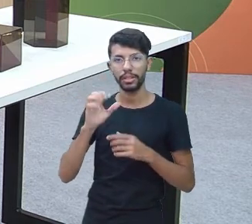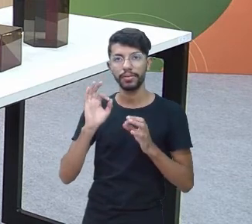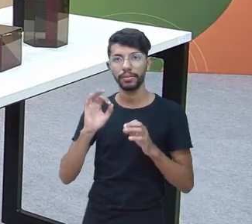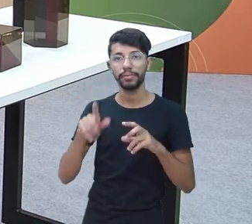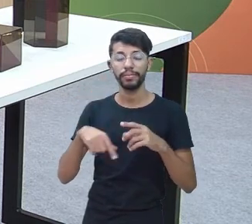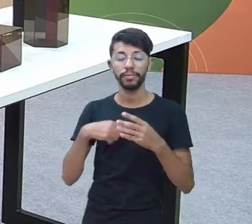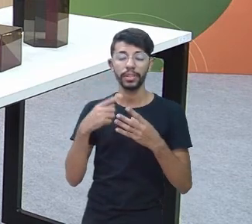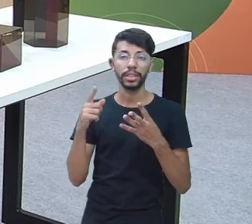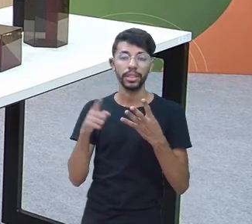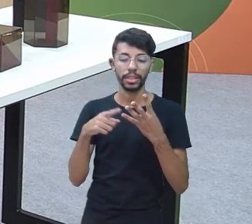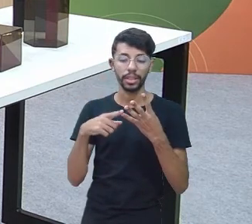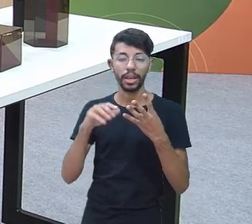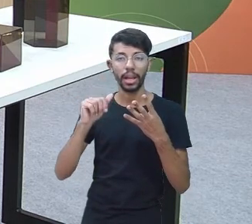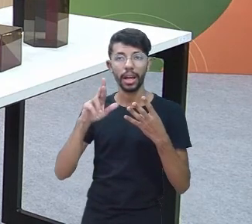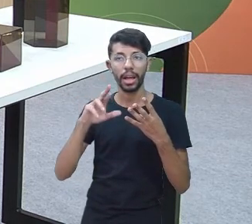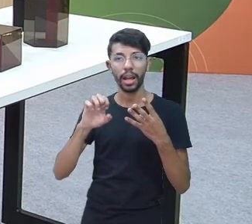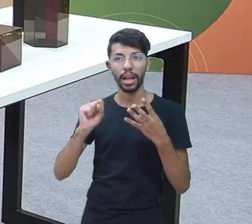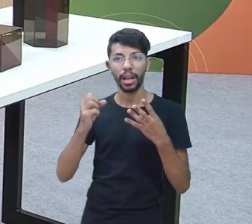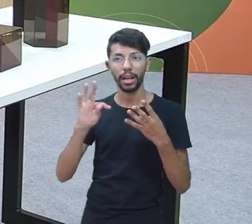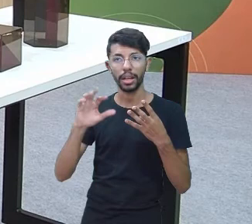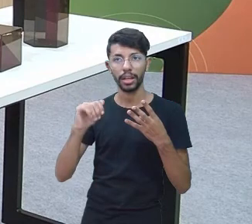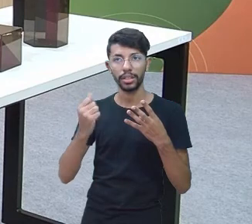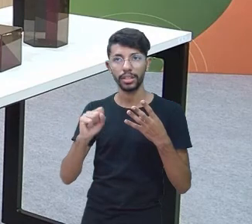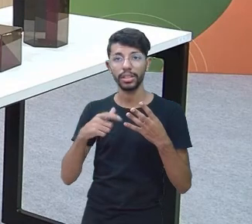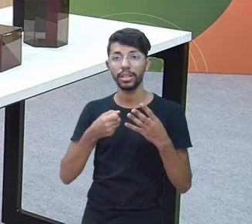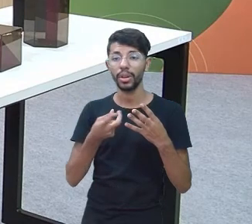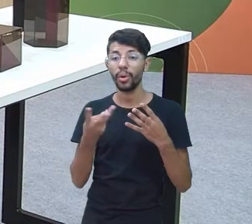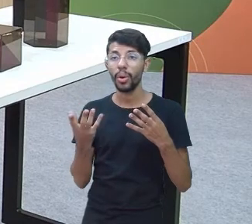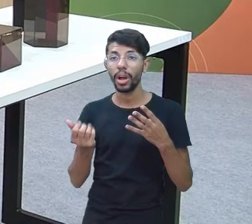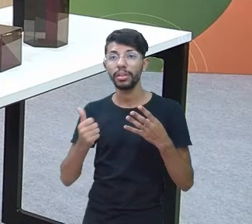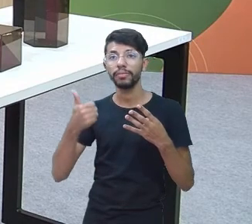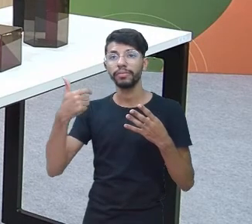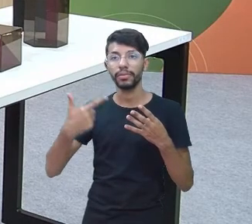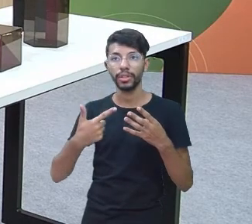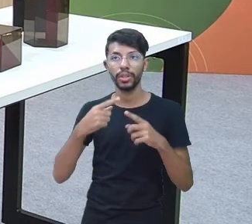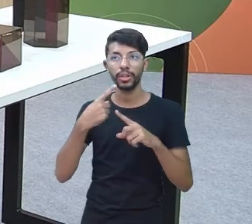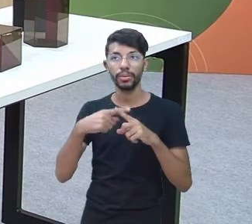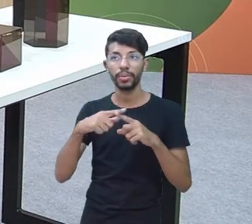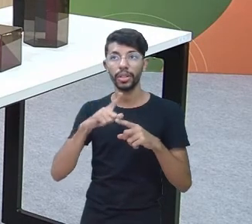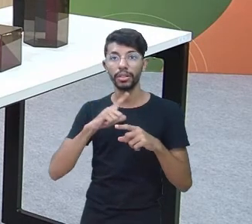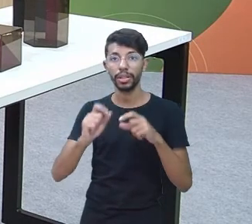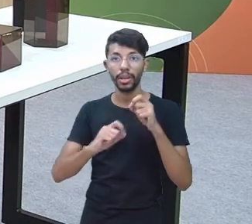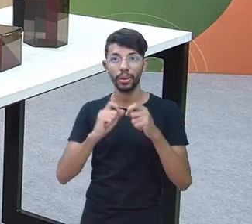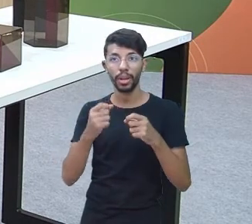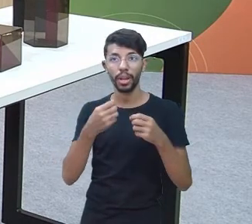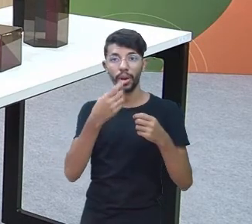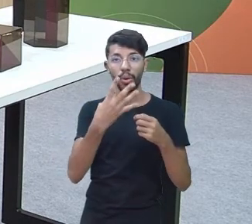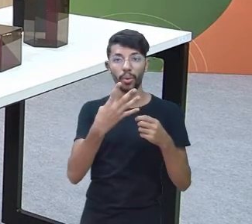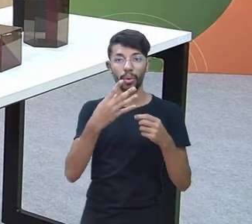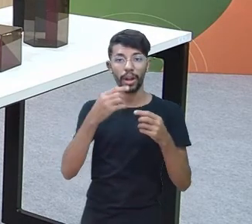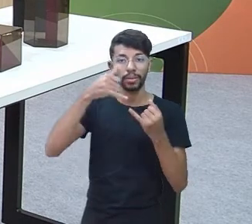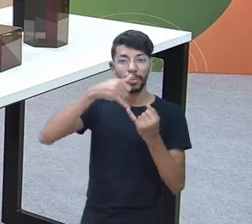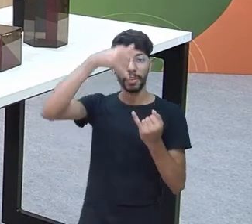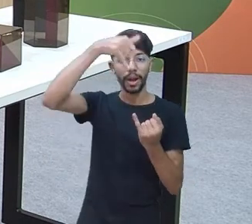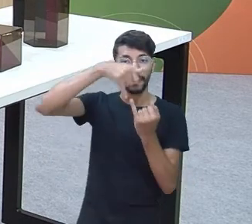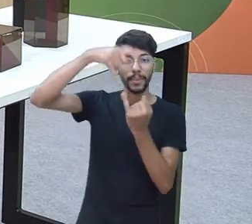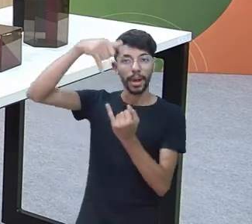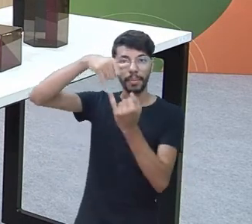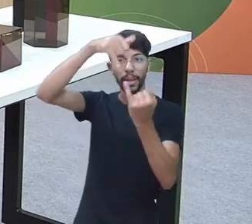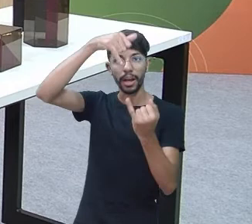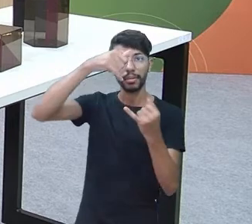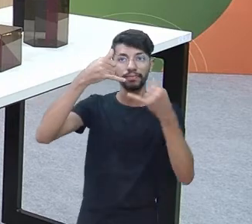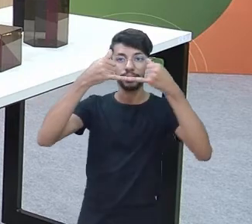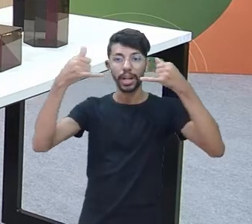Então, eu tenho 4 linhas em cima, 4 linhas embaixo e 4 linhas verticais, num total de